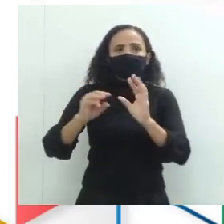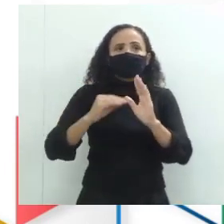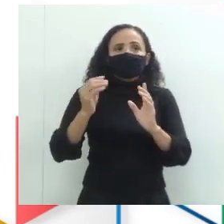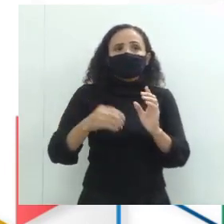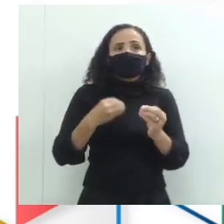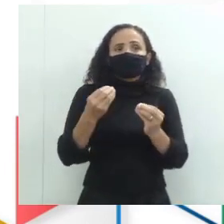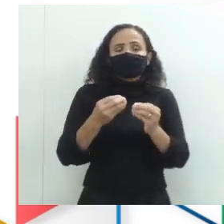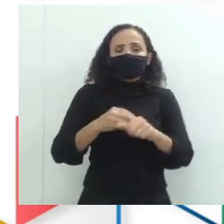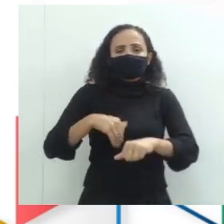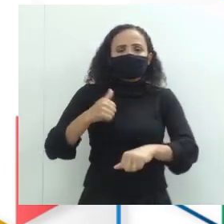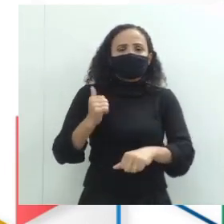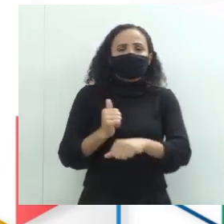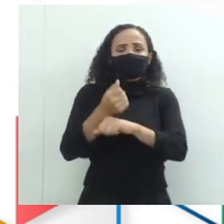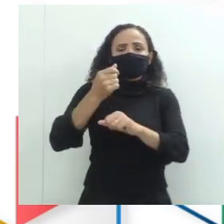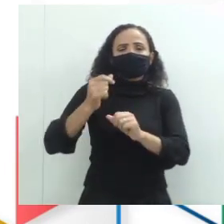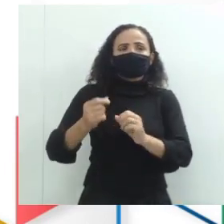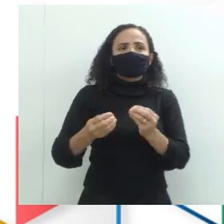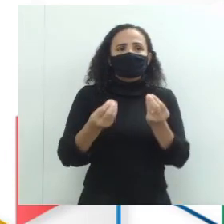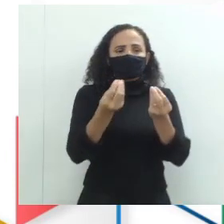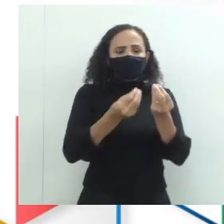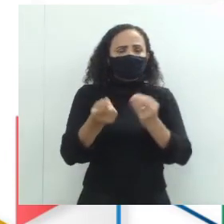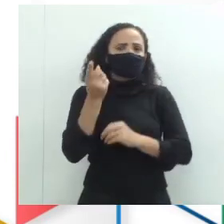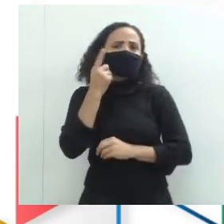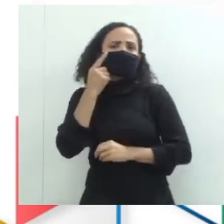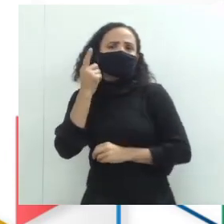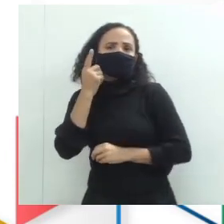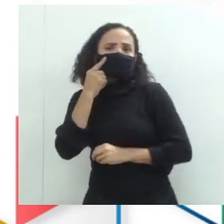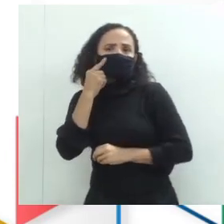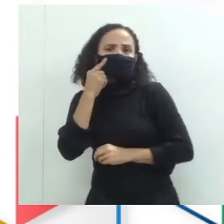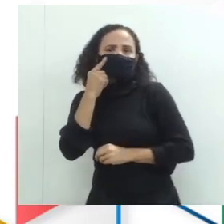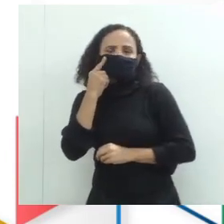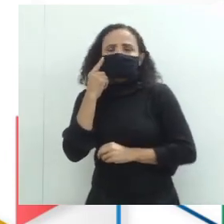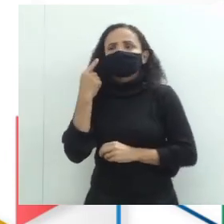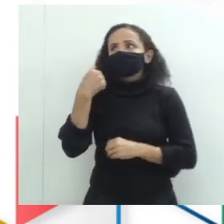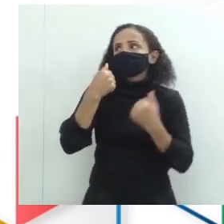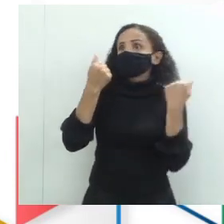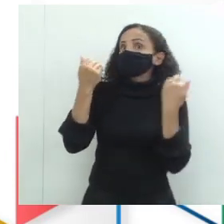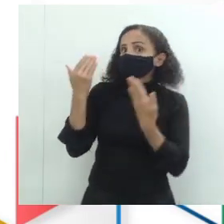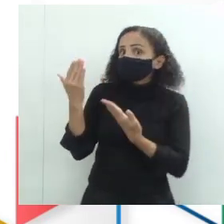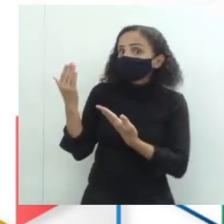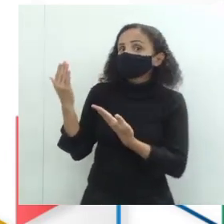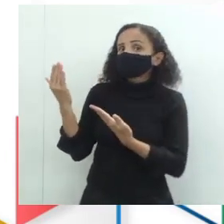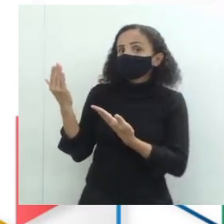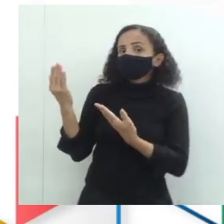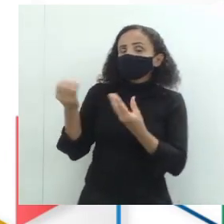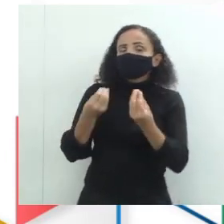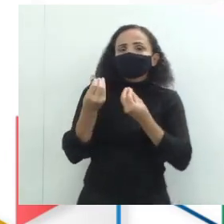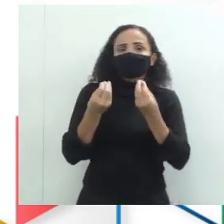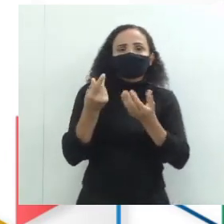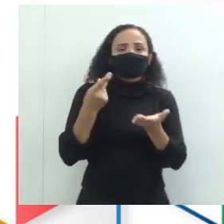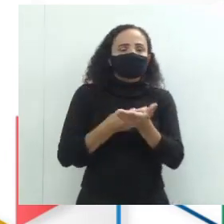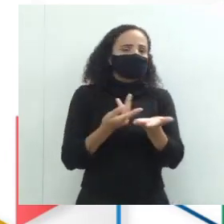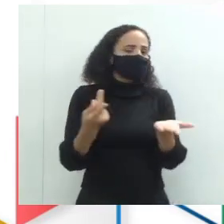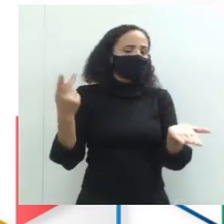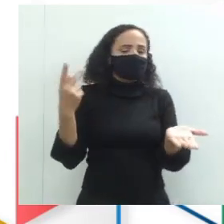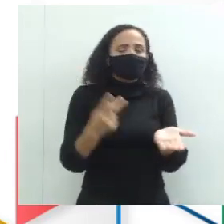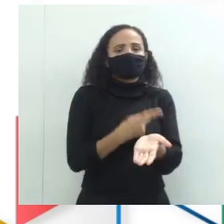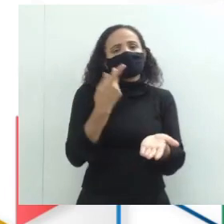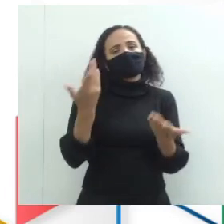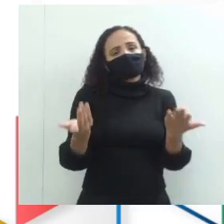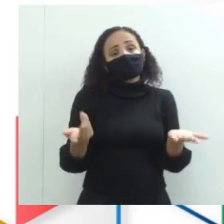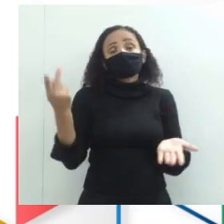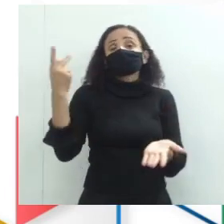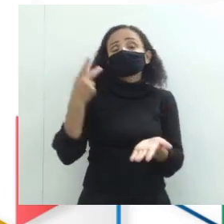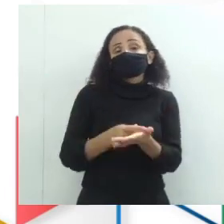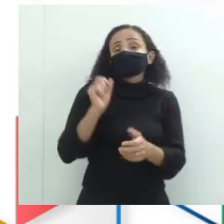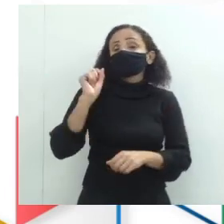acrescentou menos 3x de um lado e deveria ter acrescentado menos 3x do outro, também não fez. E aí o que